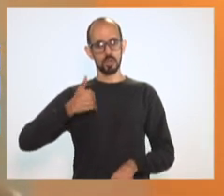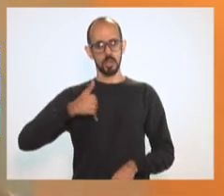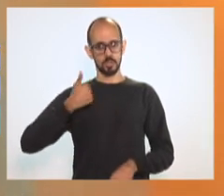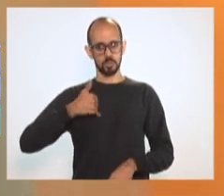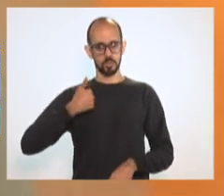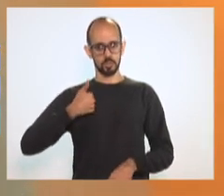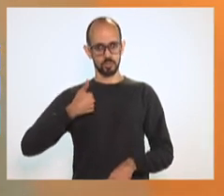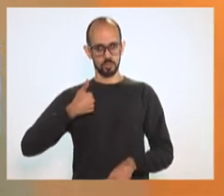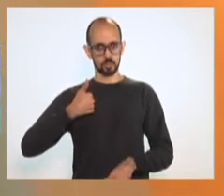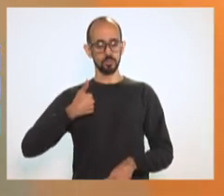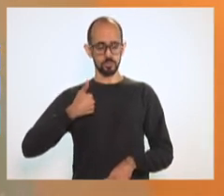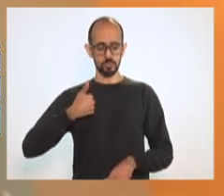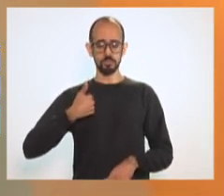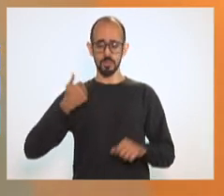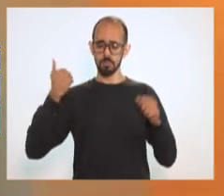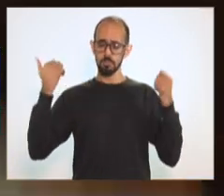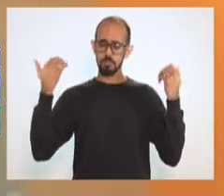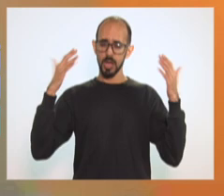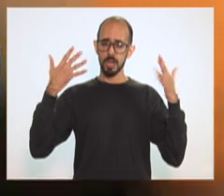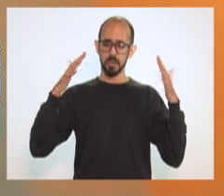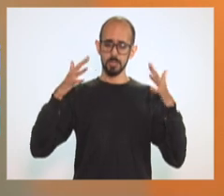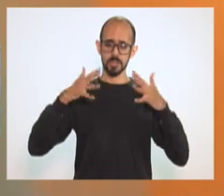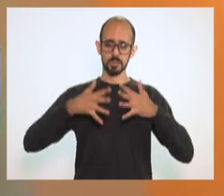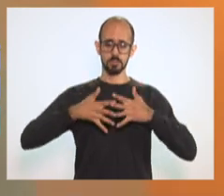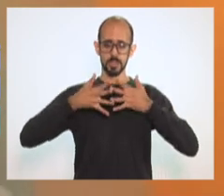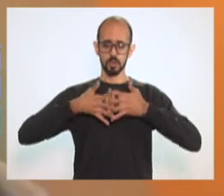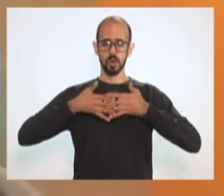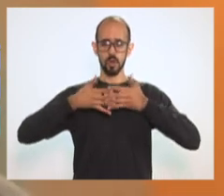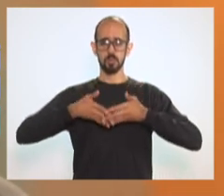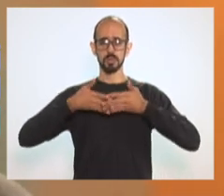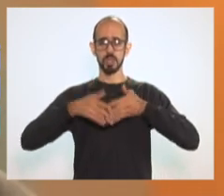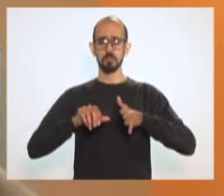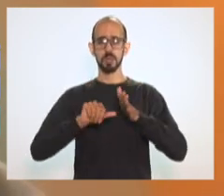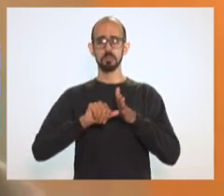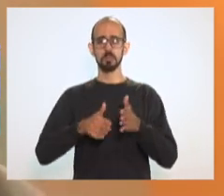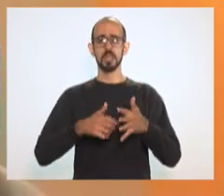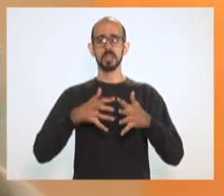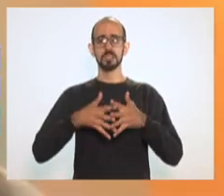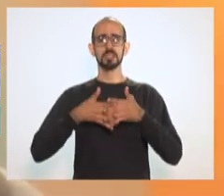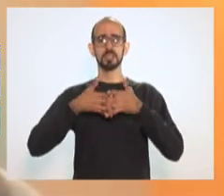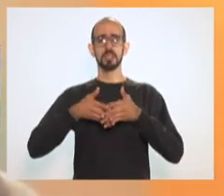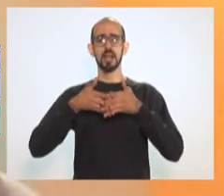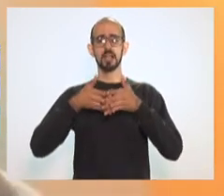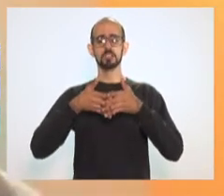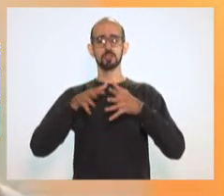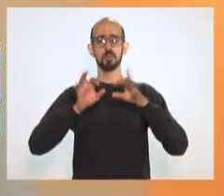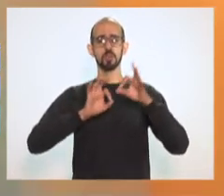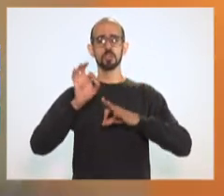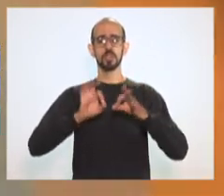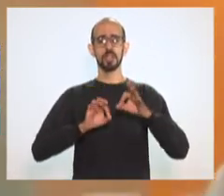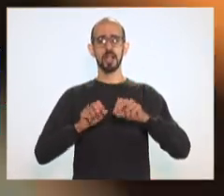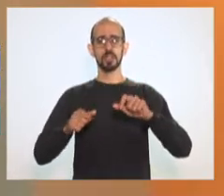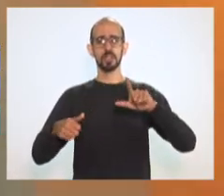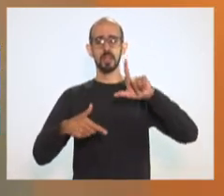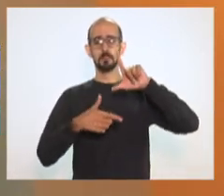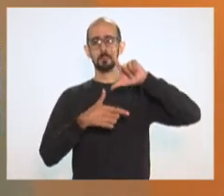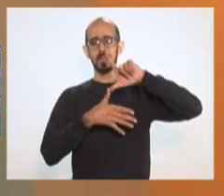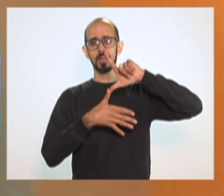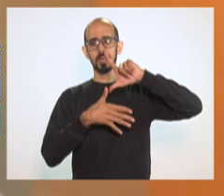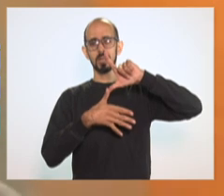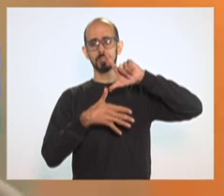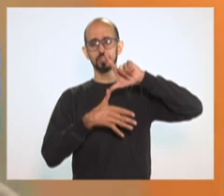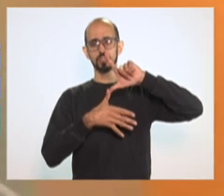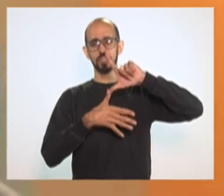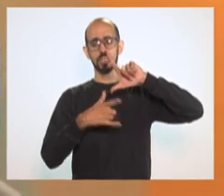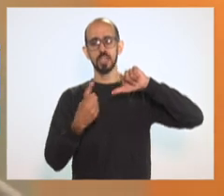então eu quero parabenizar Petrópolis a primeira cidade projetada na América Latina a única cidade imperial